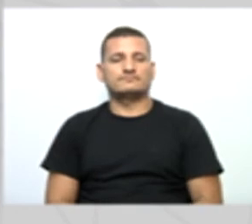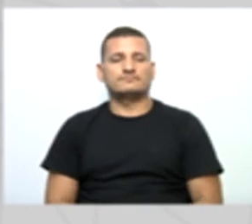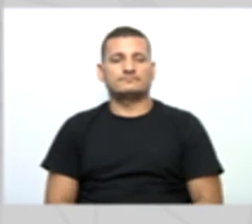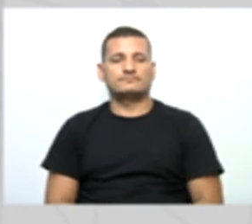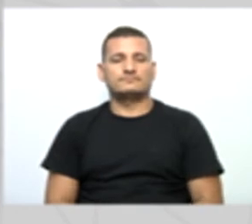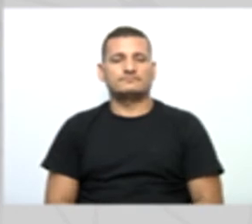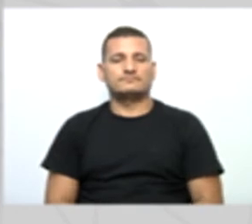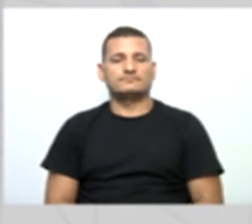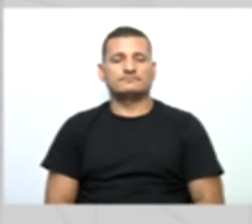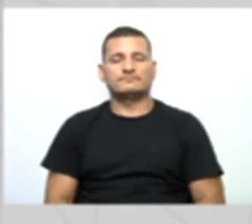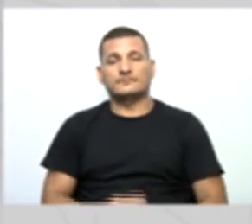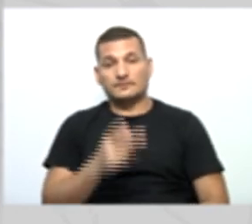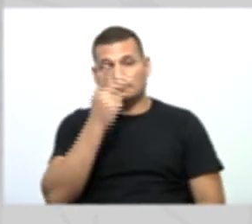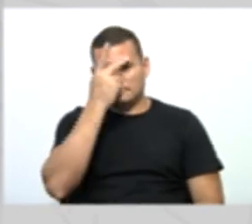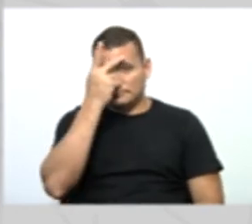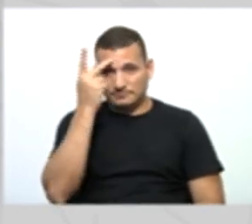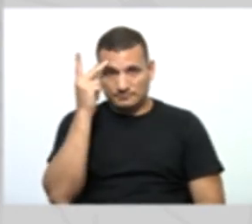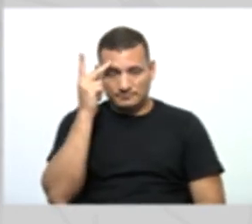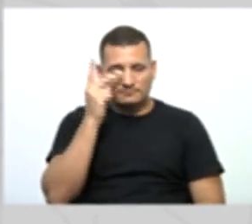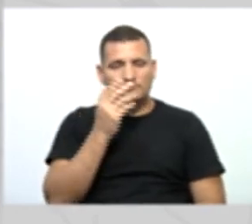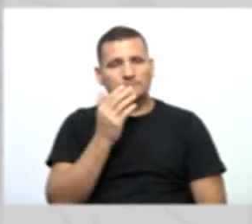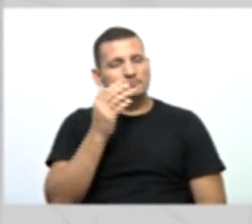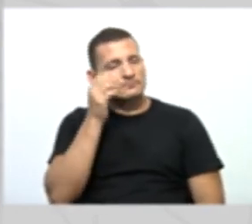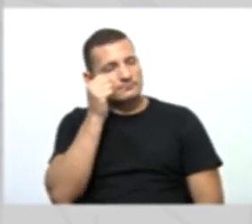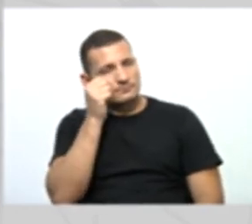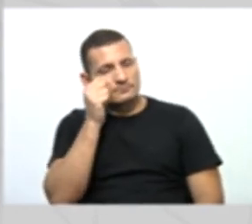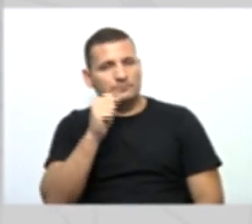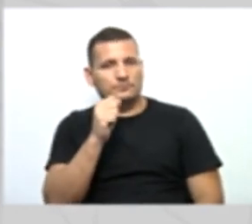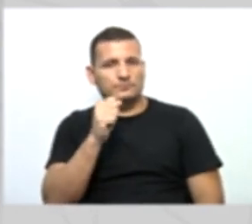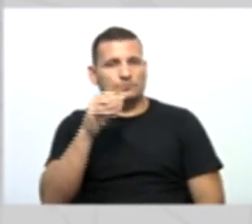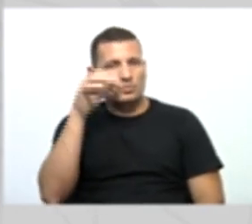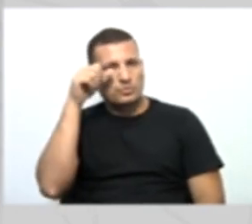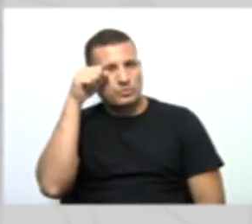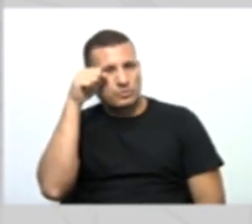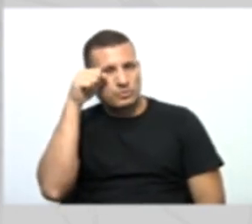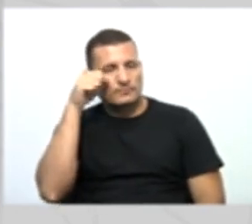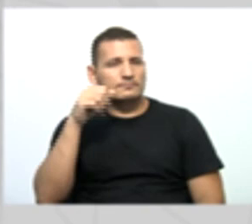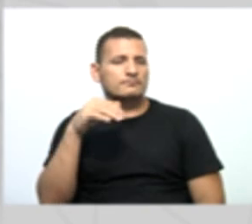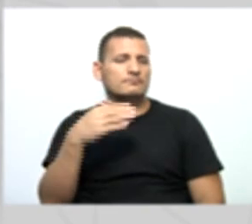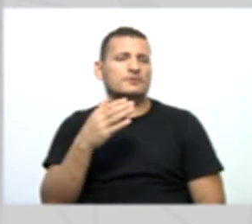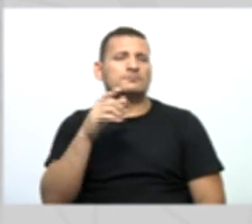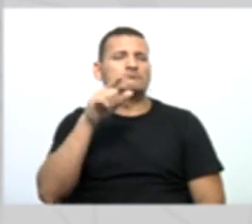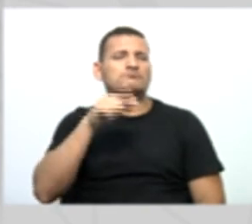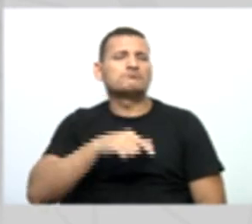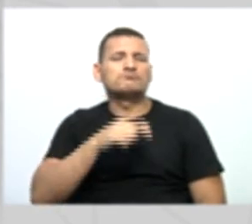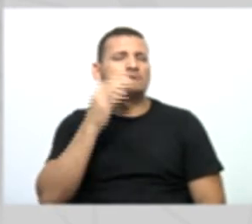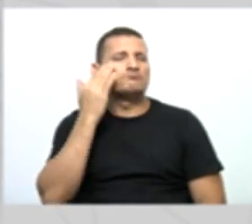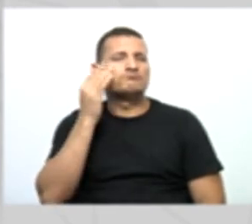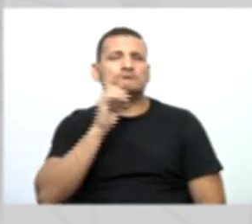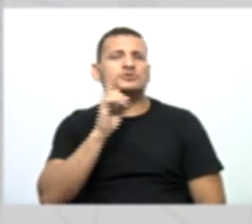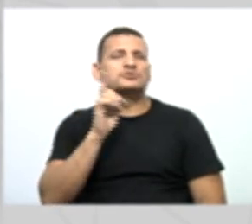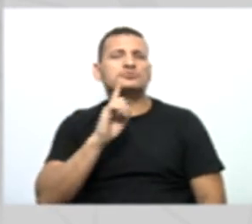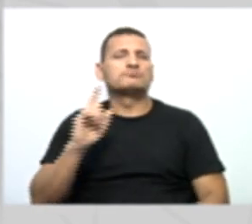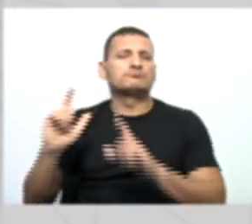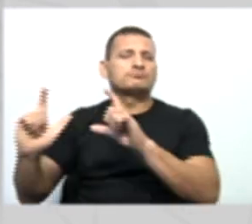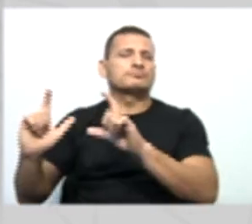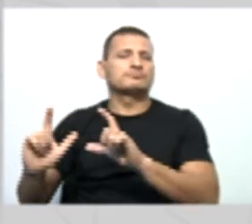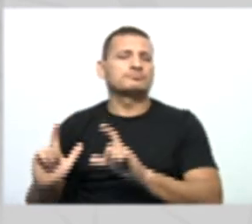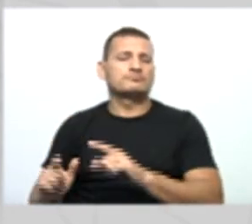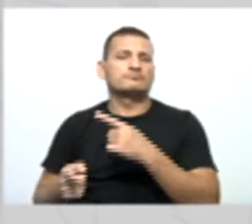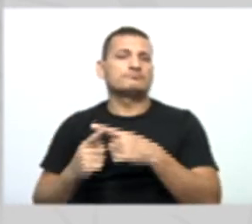pessoa pode dormir. Coloquei o abre e fecha parênteses. Professor, não entendi o que são esses parênteses